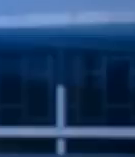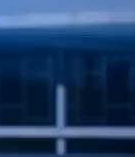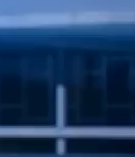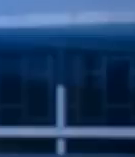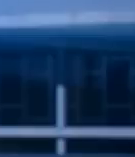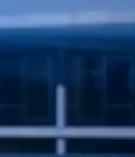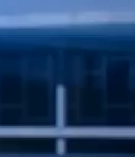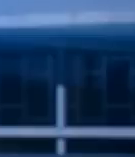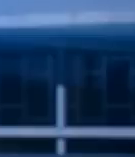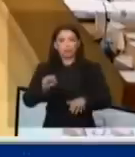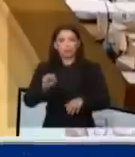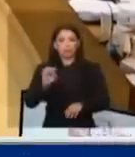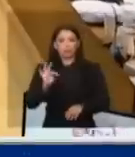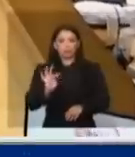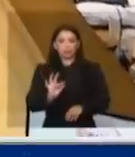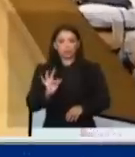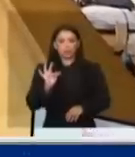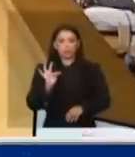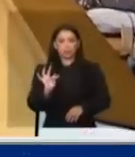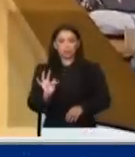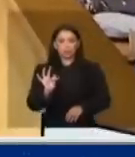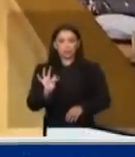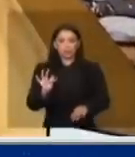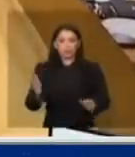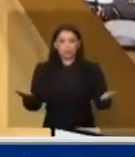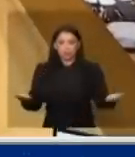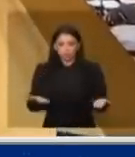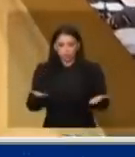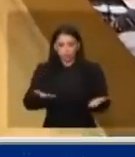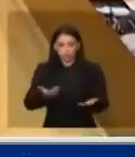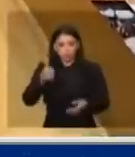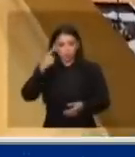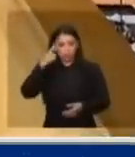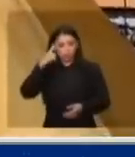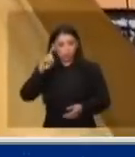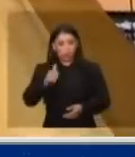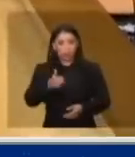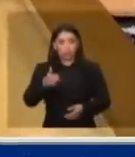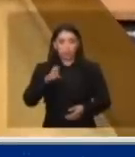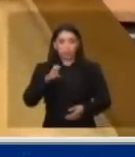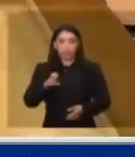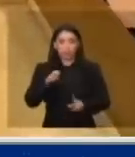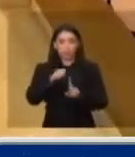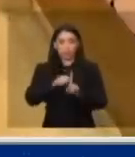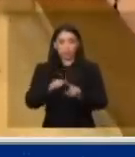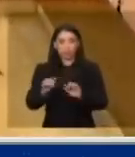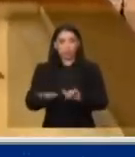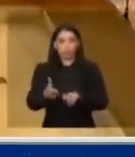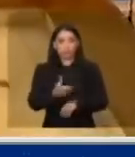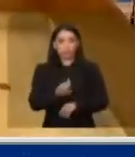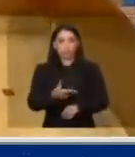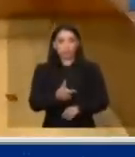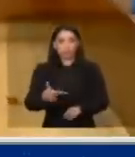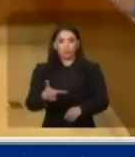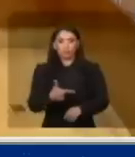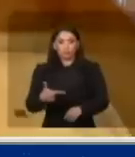Transparência dando um pouco de Transparência ali a essa coisa esquisita ela é esquisita primeiro porque Leva dinheiro para o Congresso